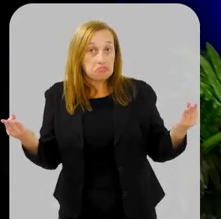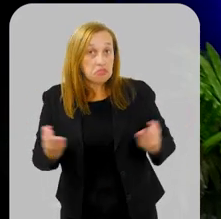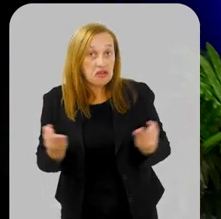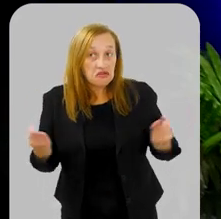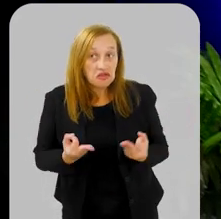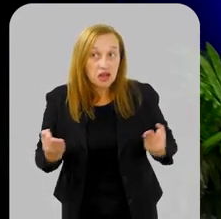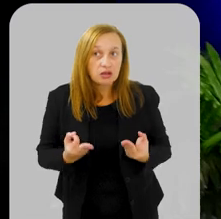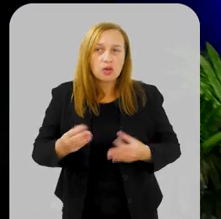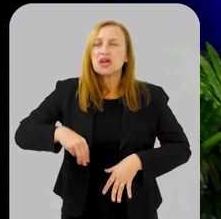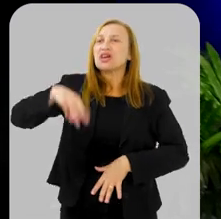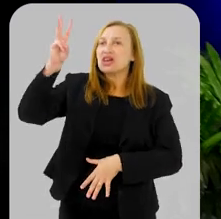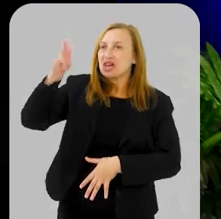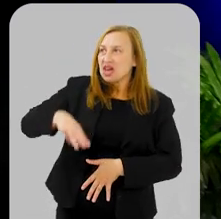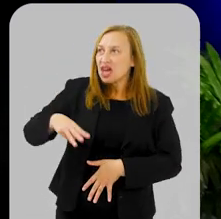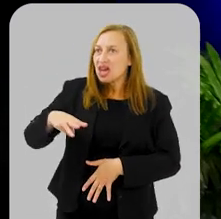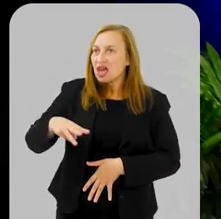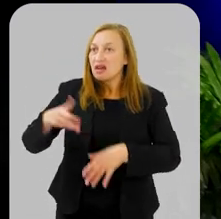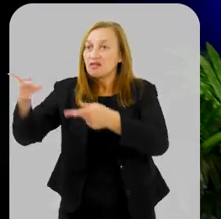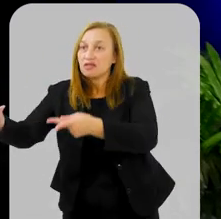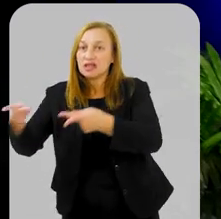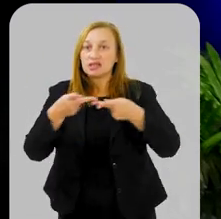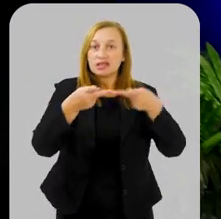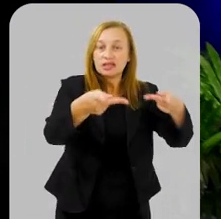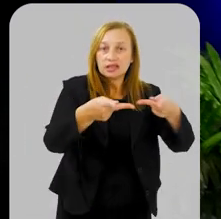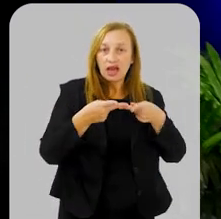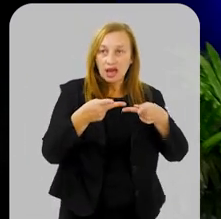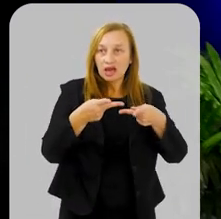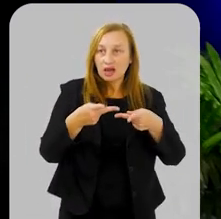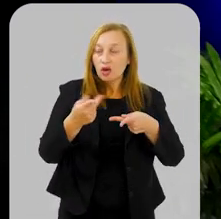de excelência. E quem vier de